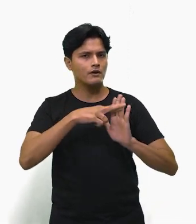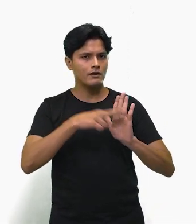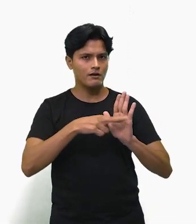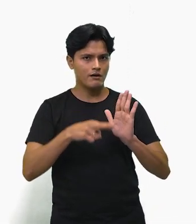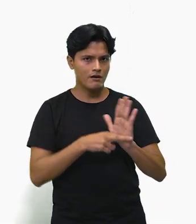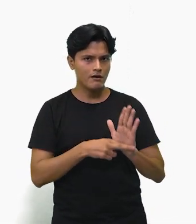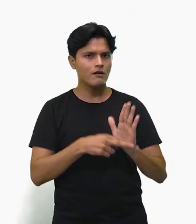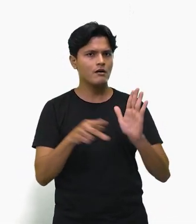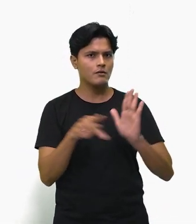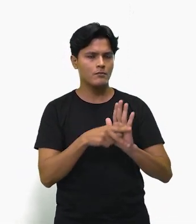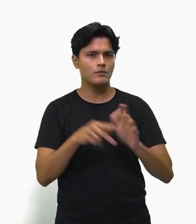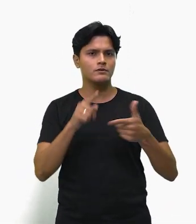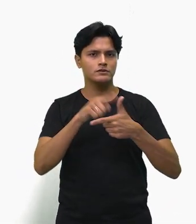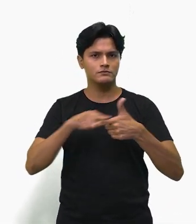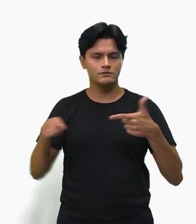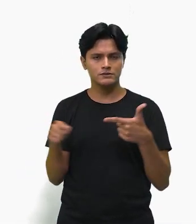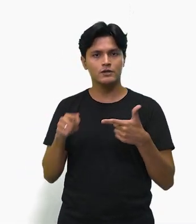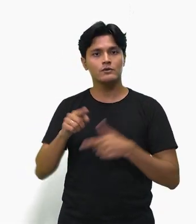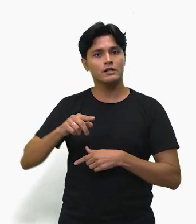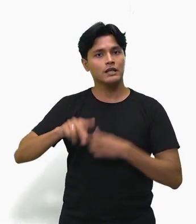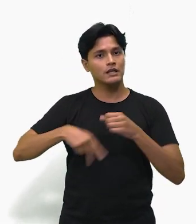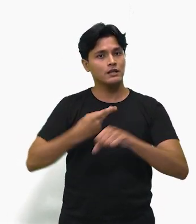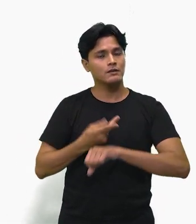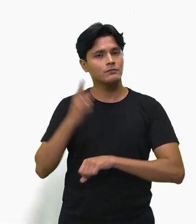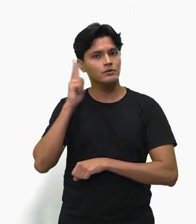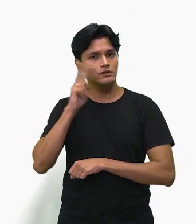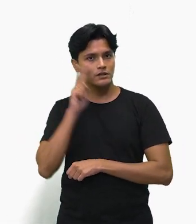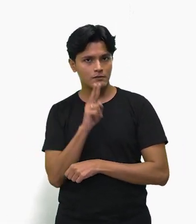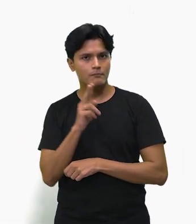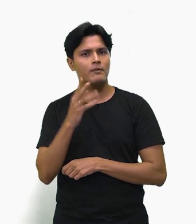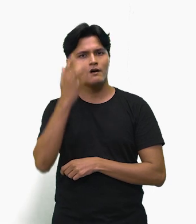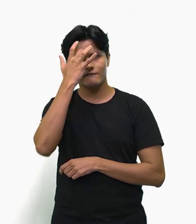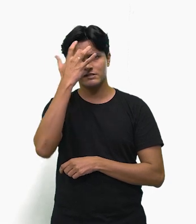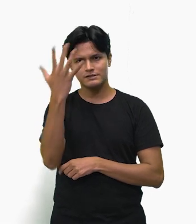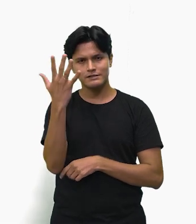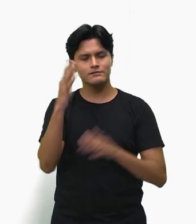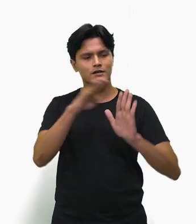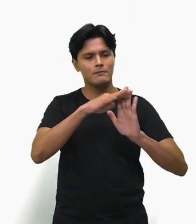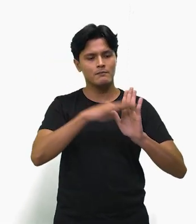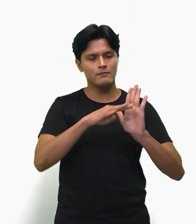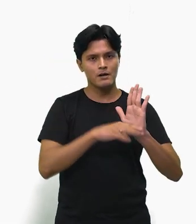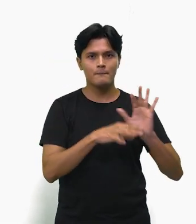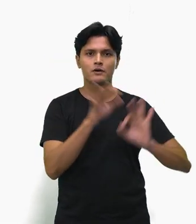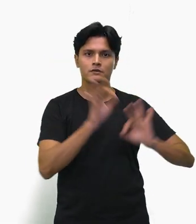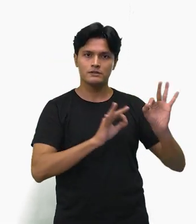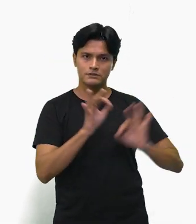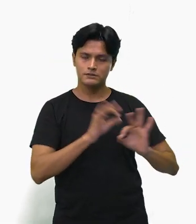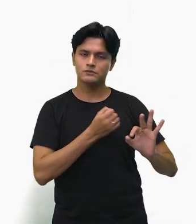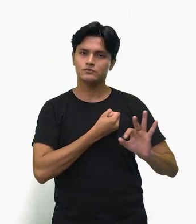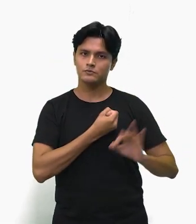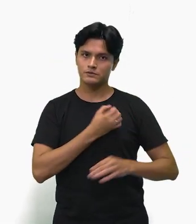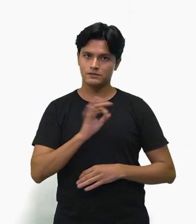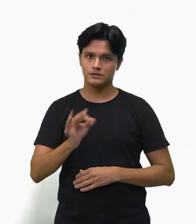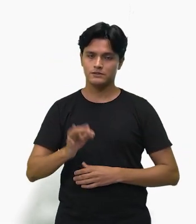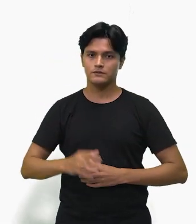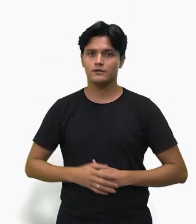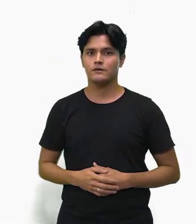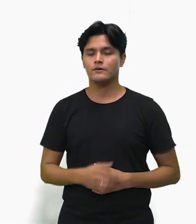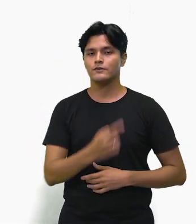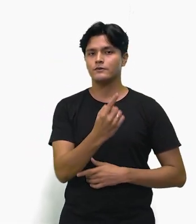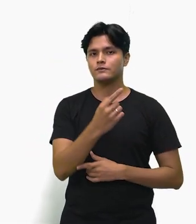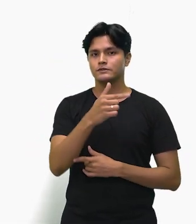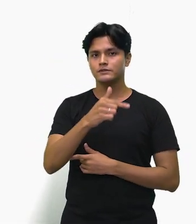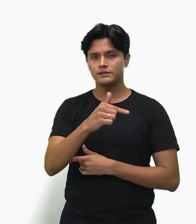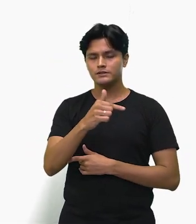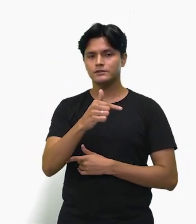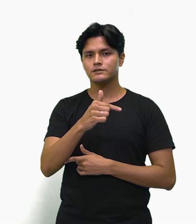divisibilidade? Daqui a pouco nós iremos lembrar para que facilite aí a listagem desses números, tá? E o 17,